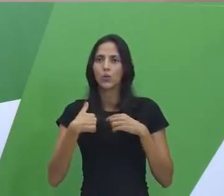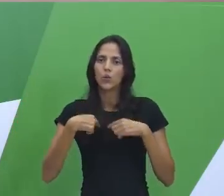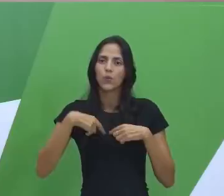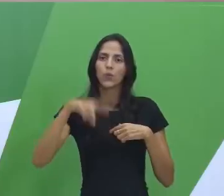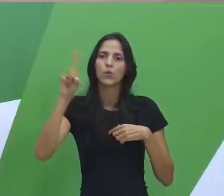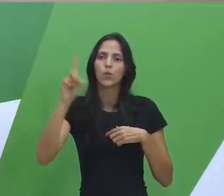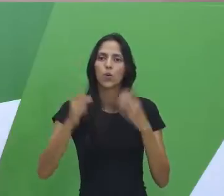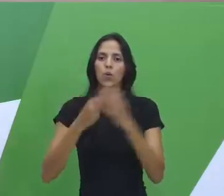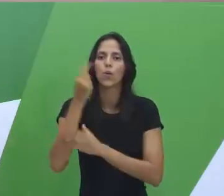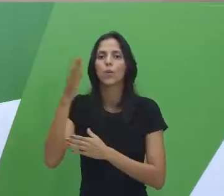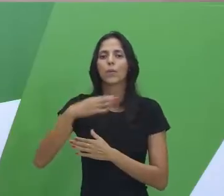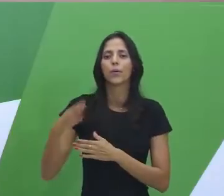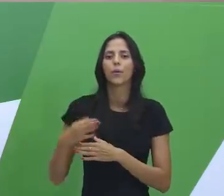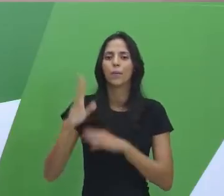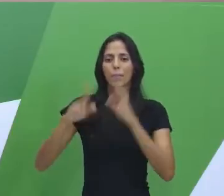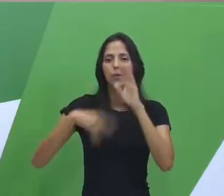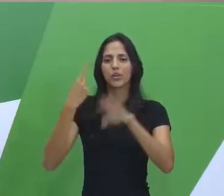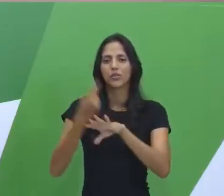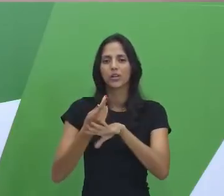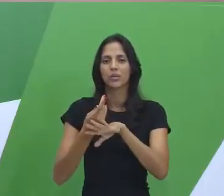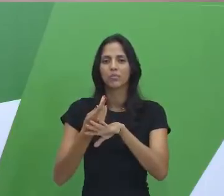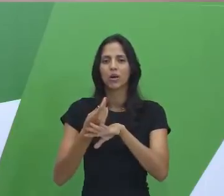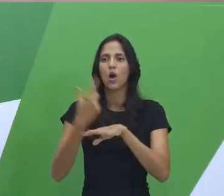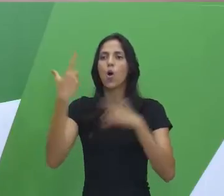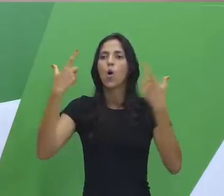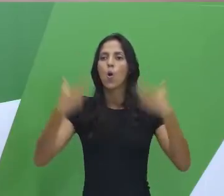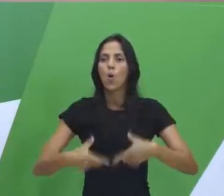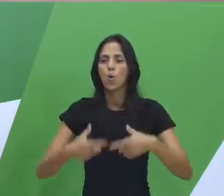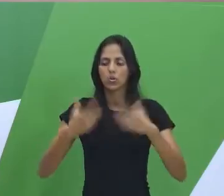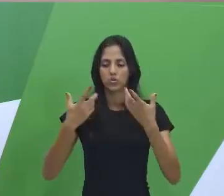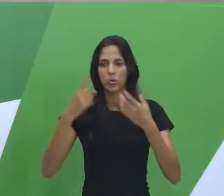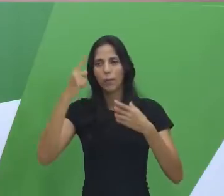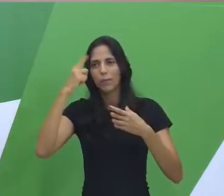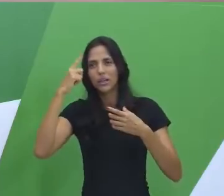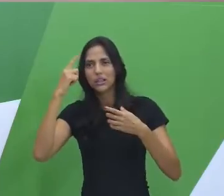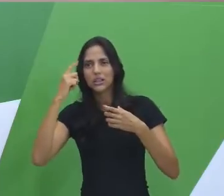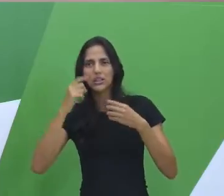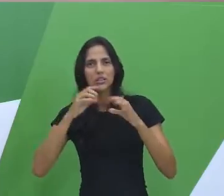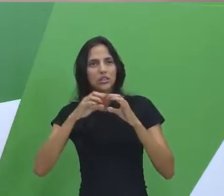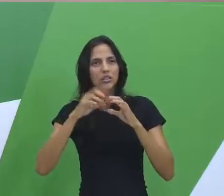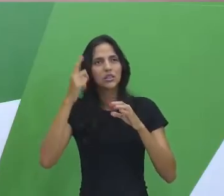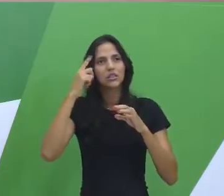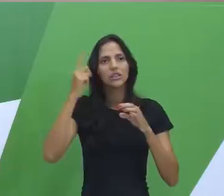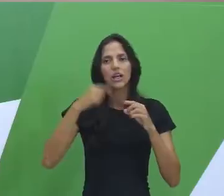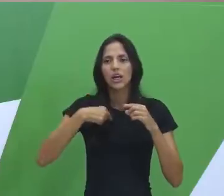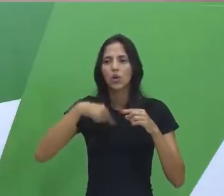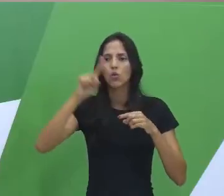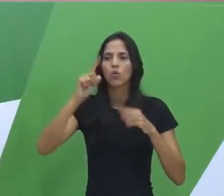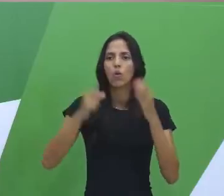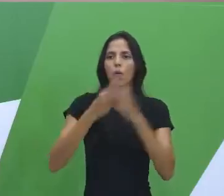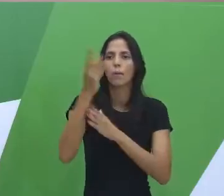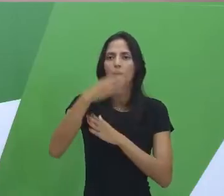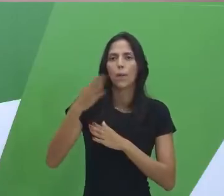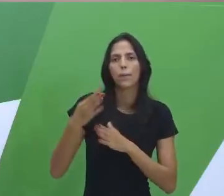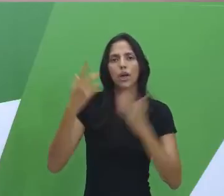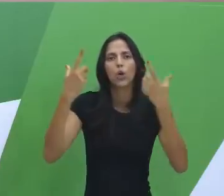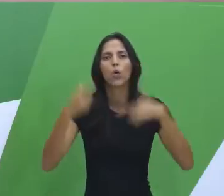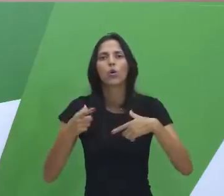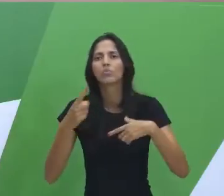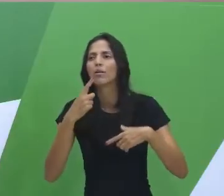o meu peixe que eu quero almoçar daqui a pouco. Onde que eu quero comprar? Você começa a construir uma sequência lógica